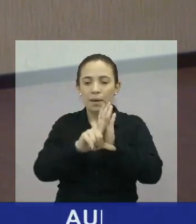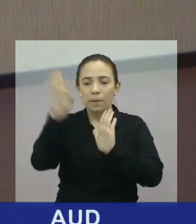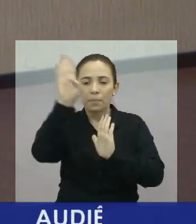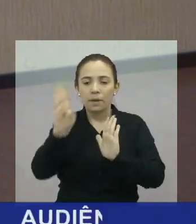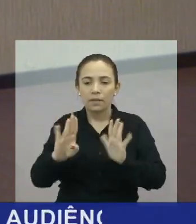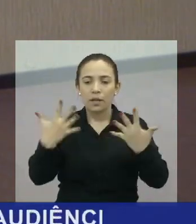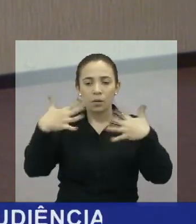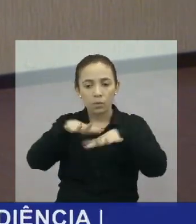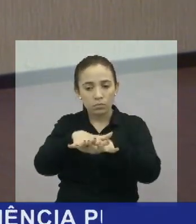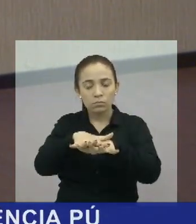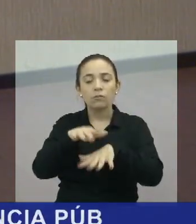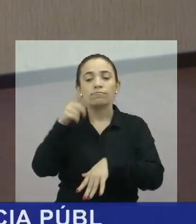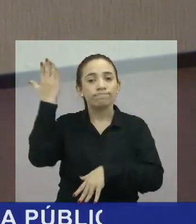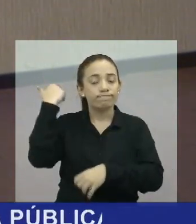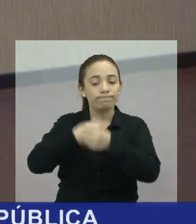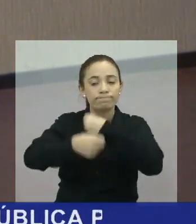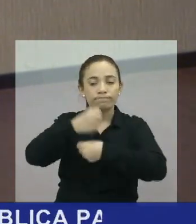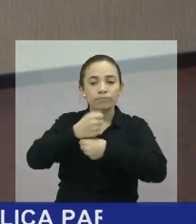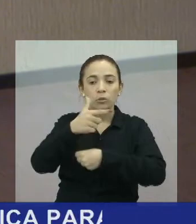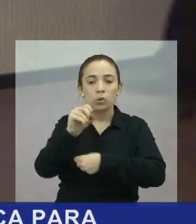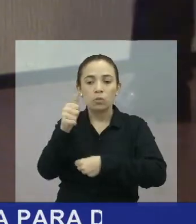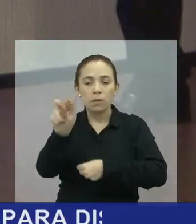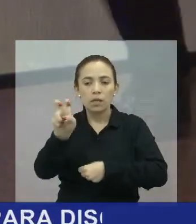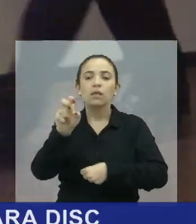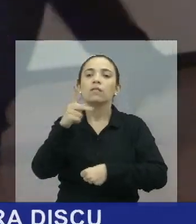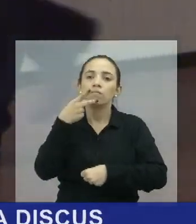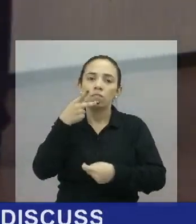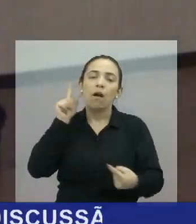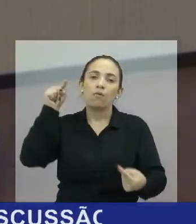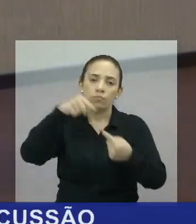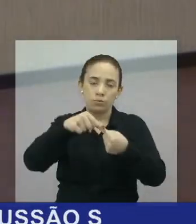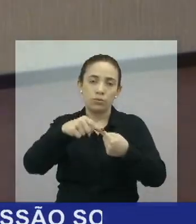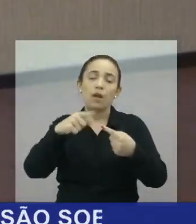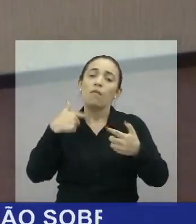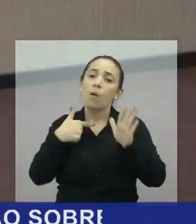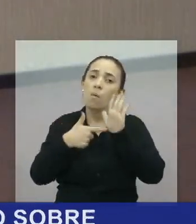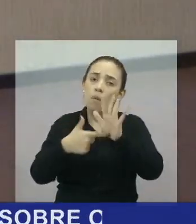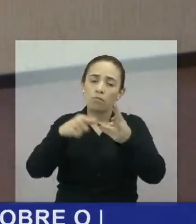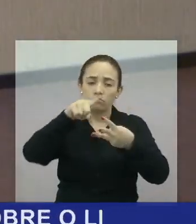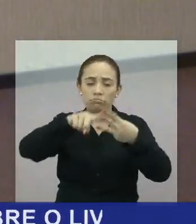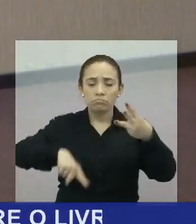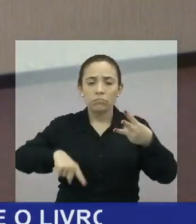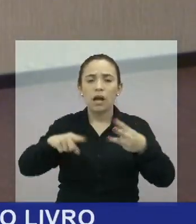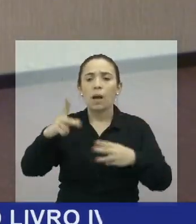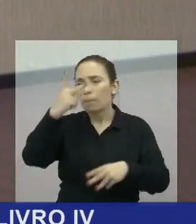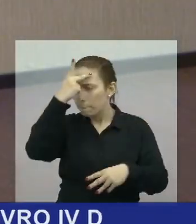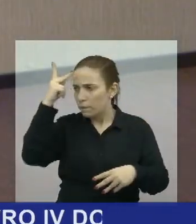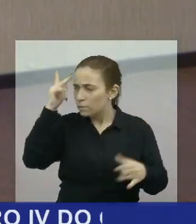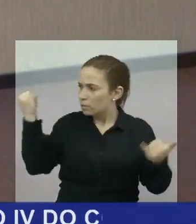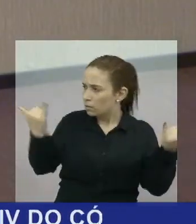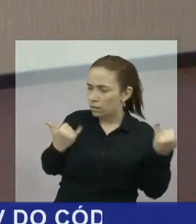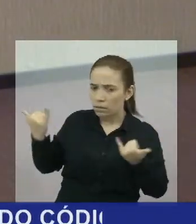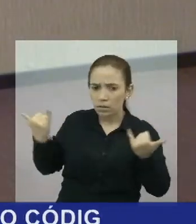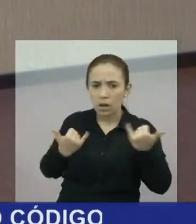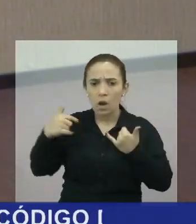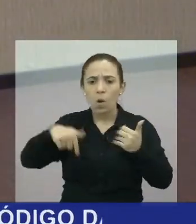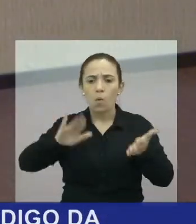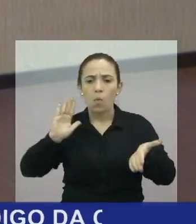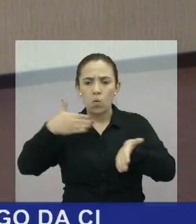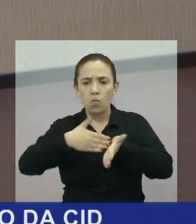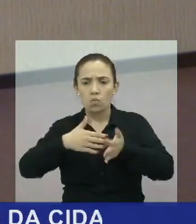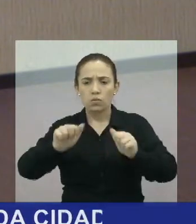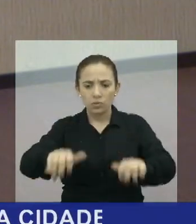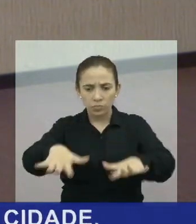trata disso. Então, estou trazendo mecanismos porque as pessoas me buzinaram. Rubinho, vai ser a última